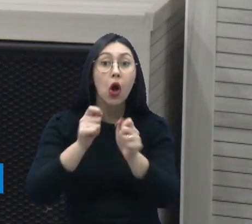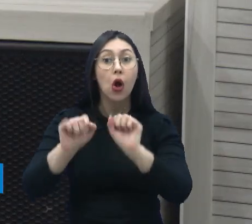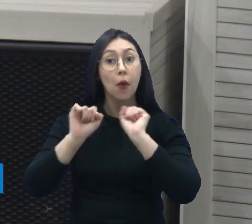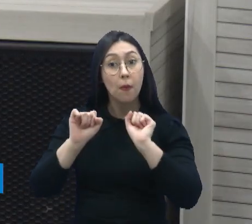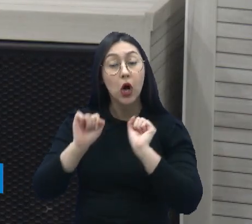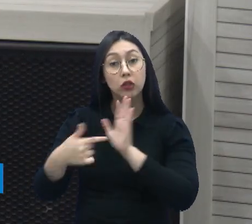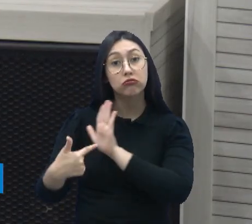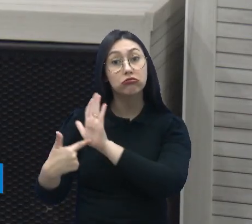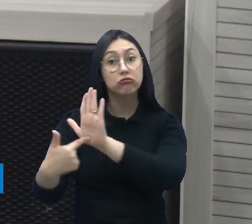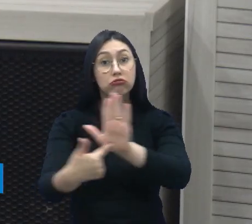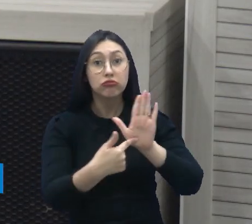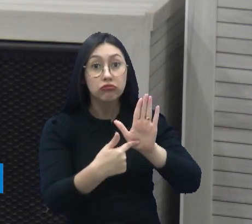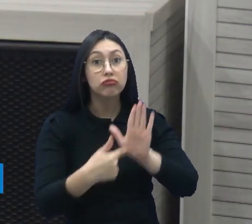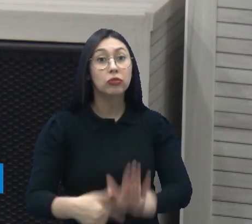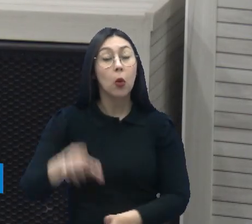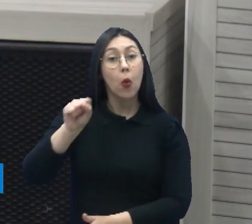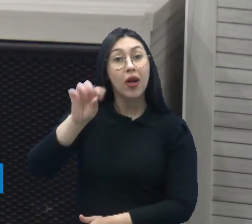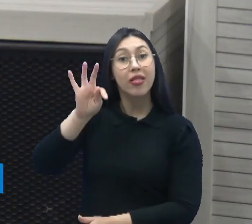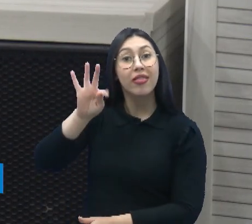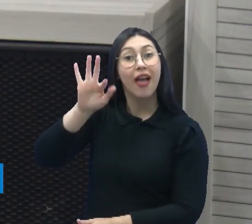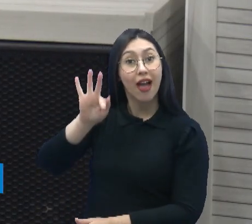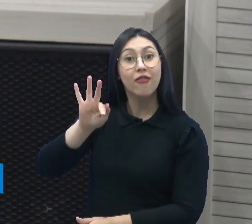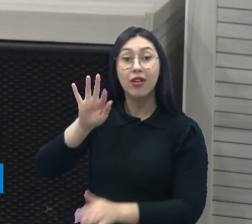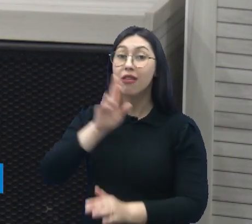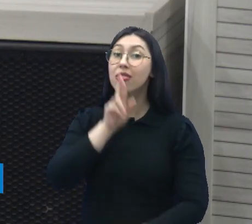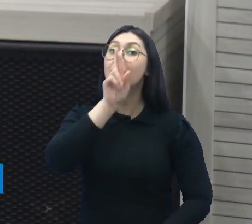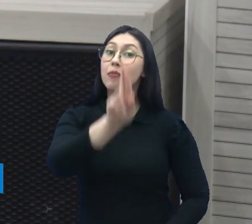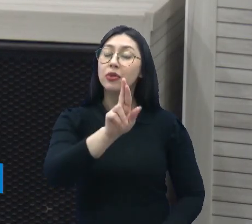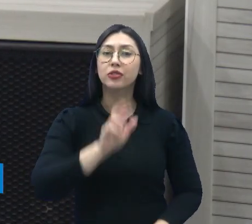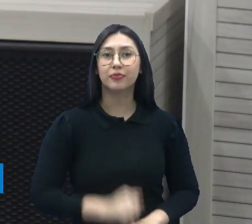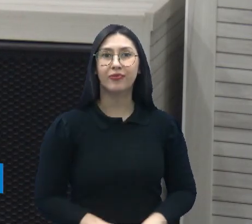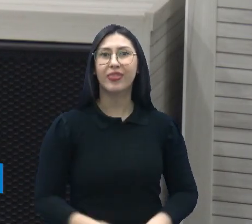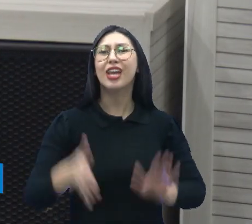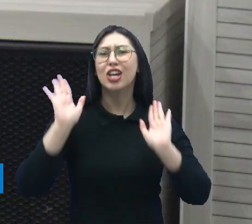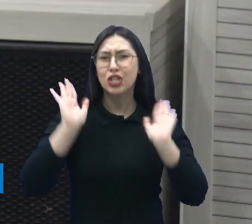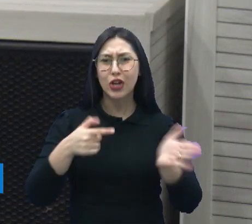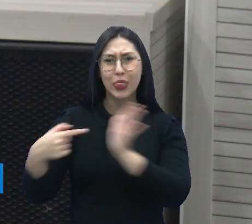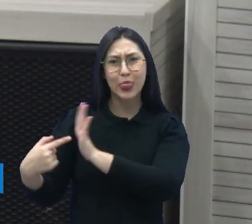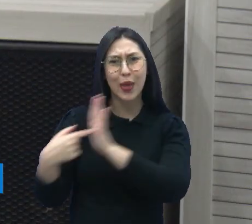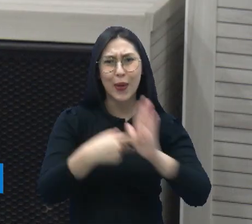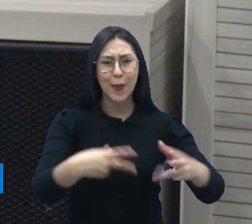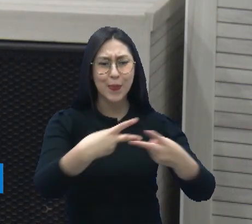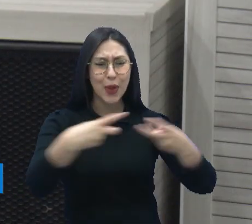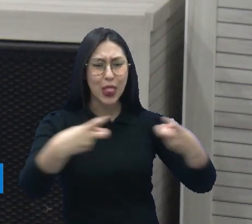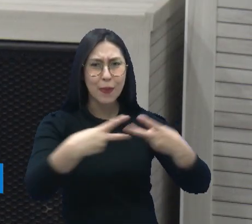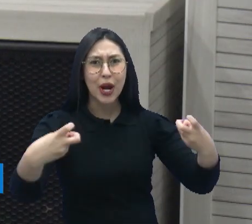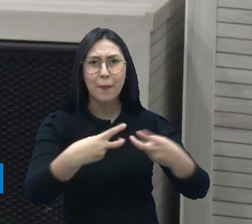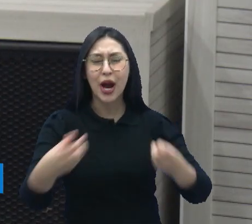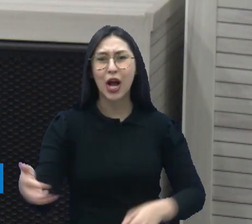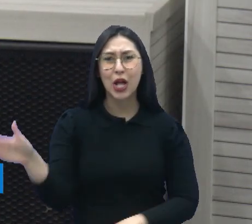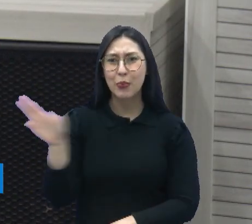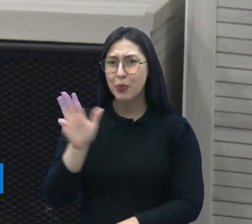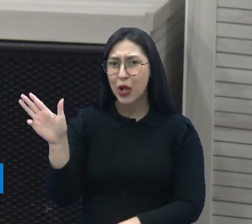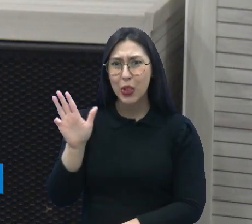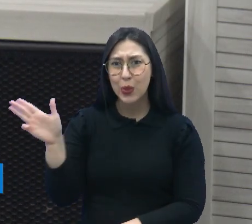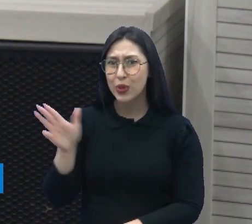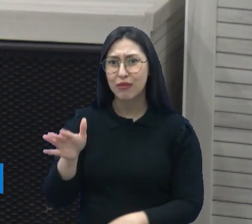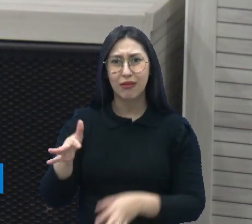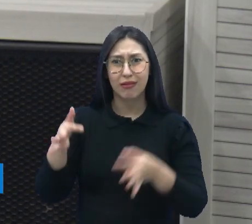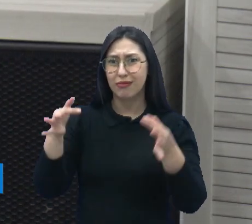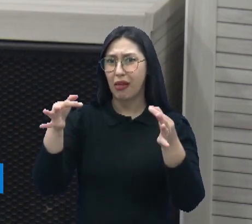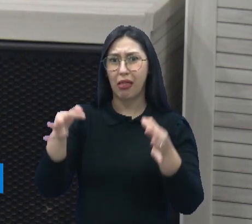bate, o STF responde. Mas eu os denuncio desde o Petrolão. O Lula não tem a capacidade de... A Simone Tebet, vira casaca agora, ó. O